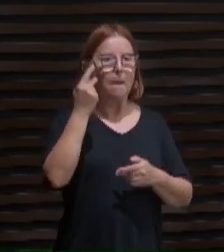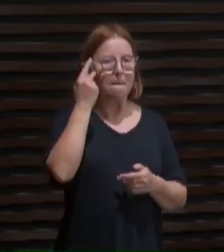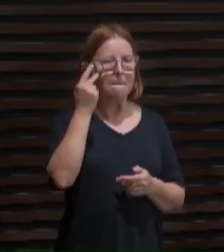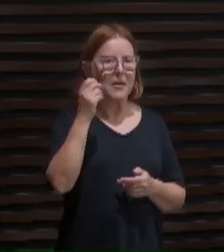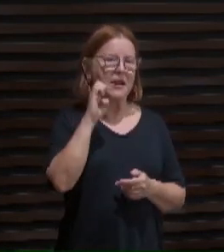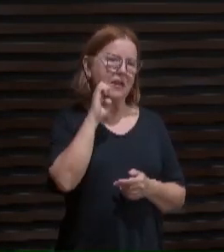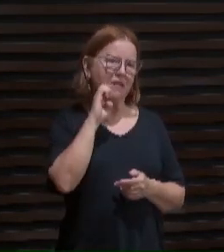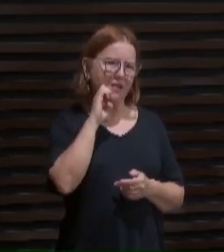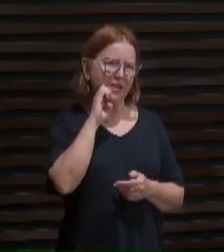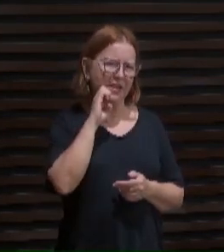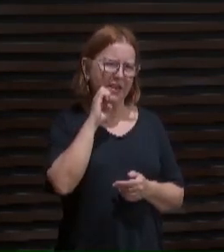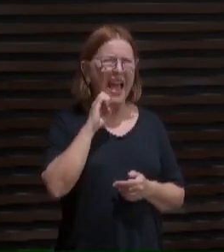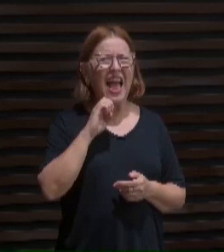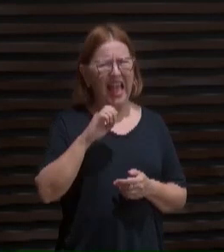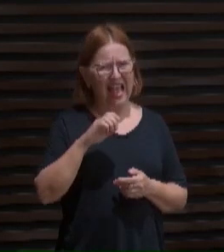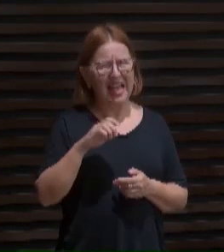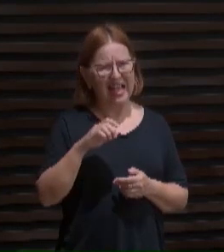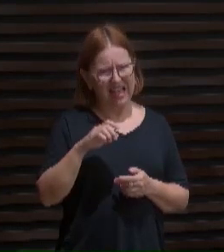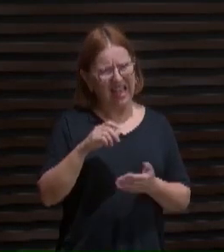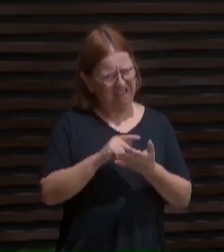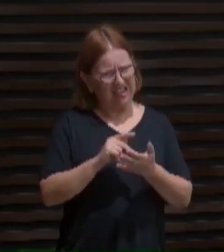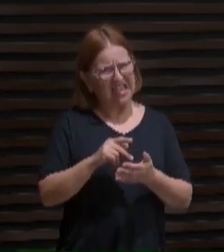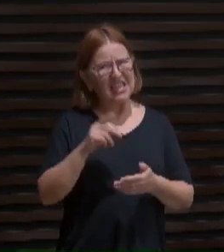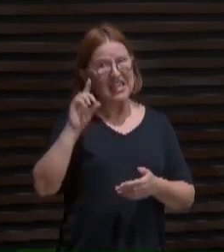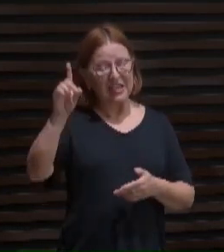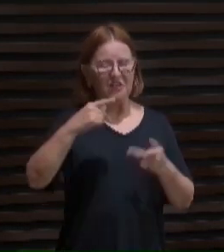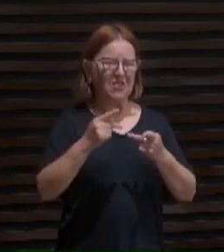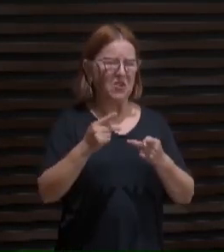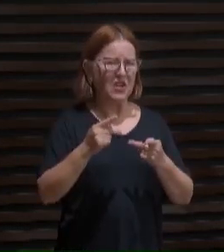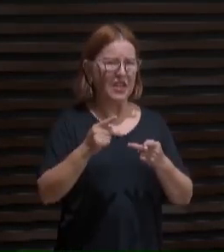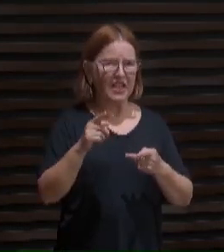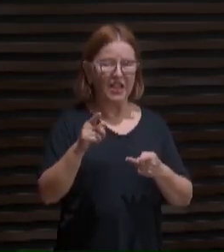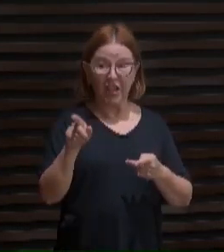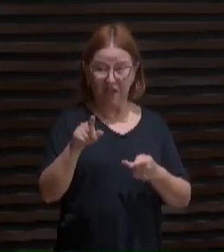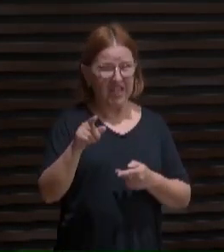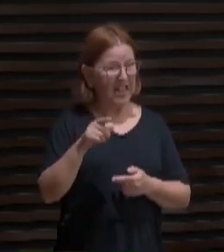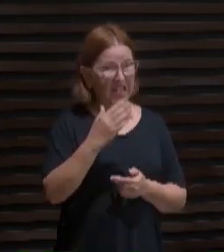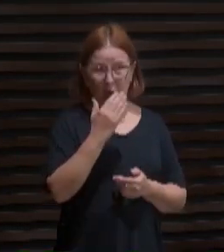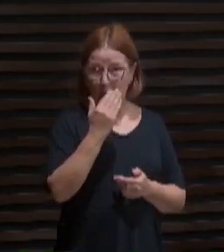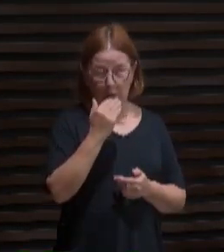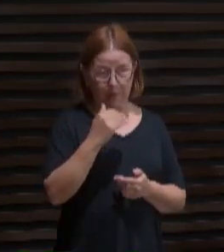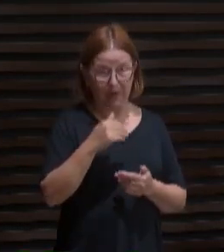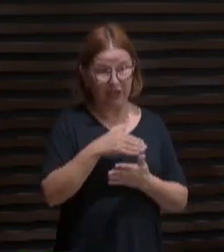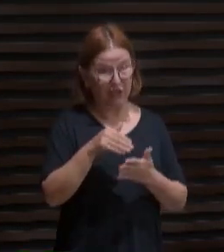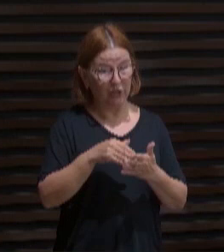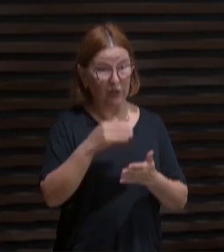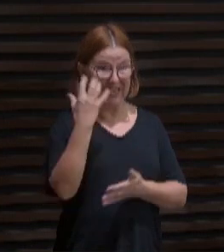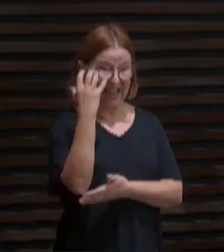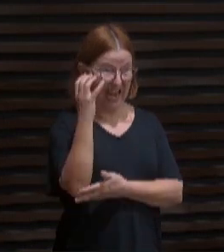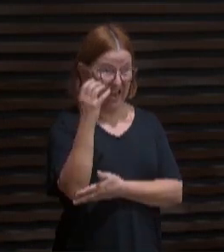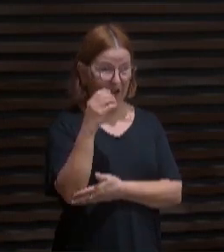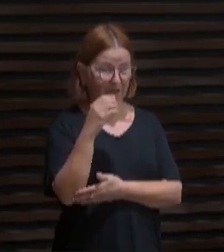Deus disse, não comereis de toda árvore do jardim. Ela não procurou o homem, porque o